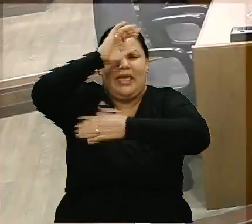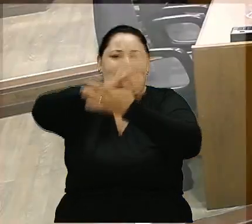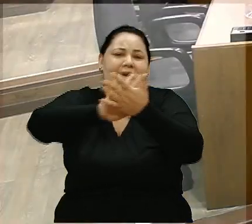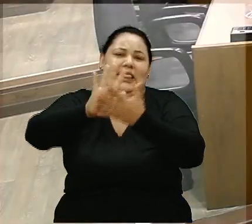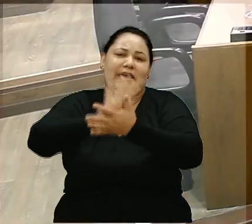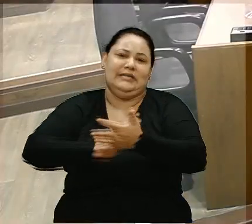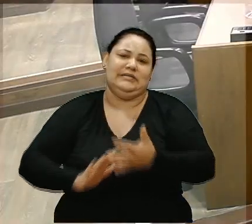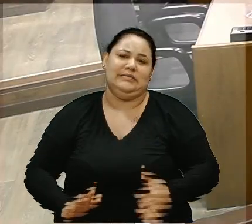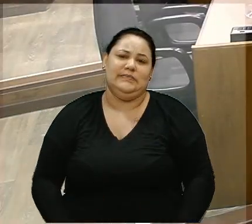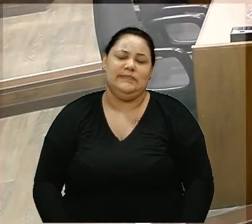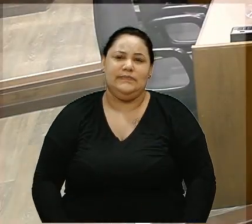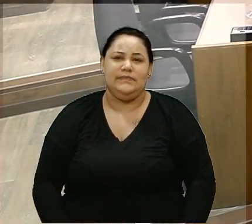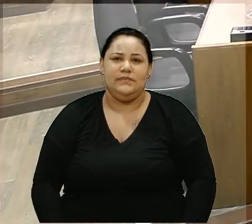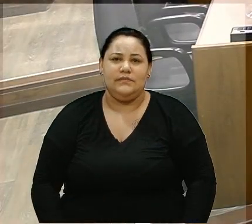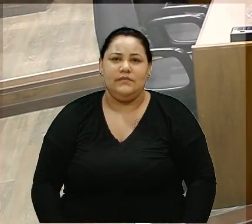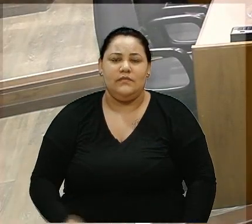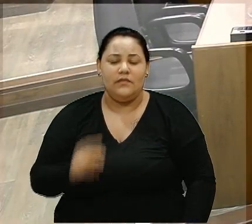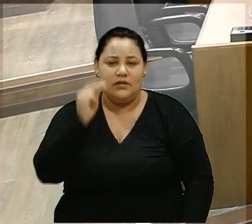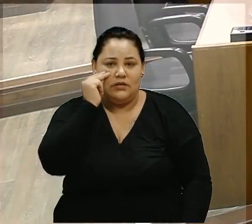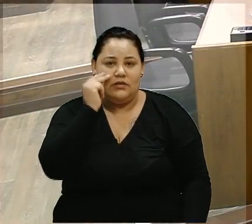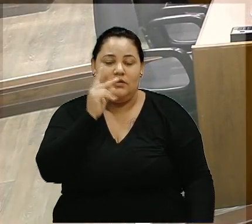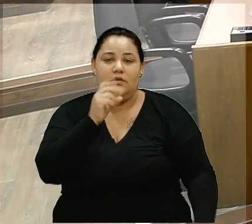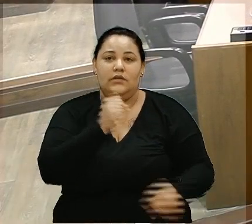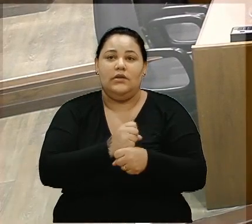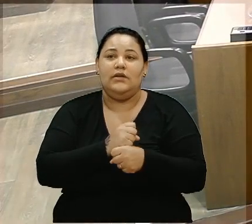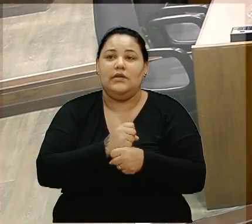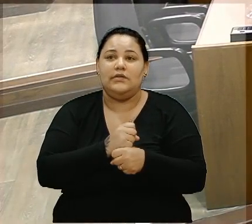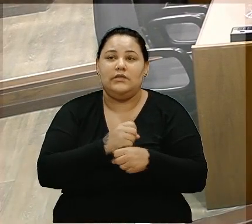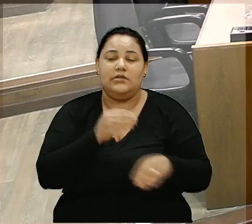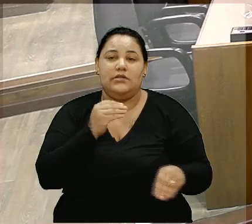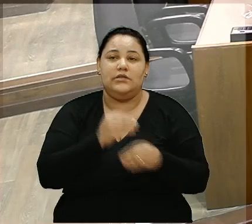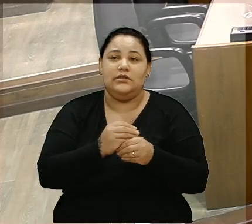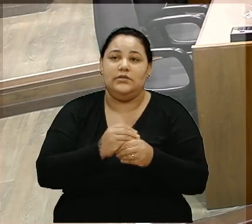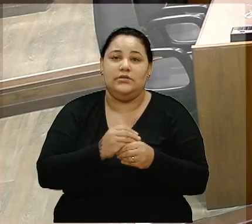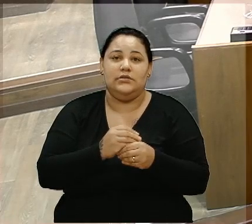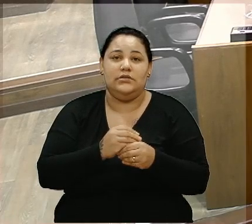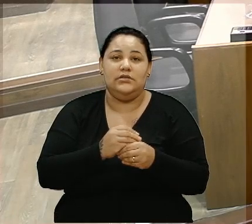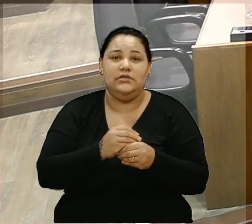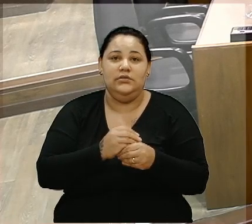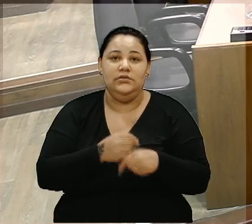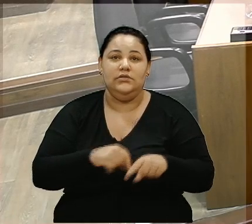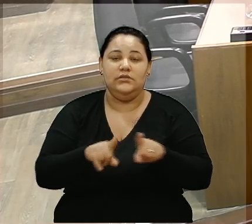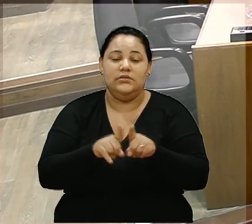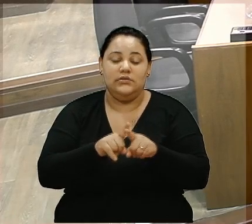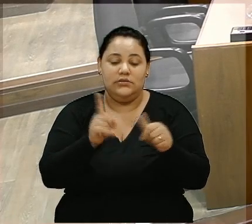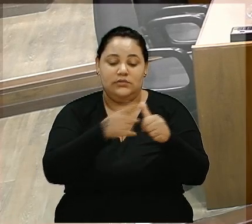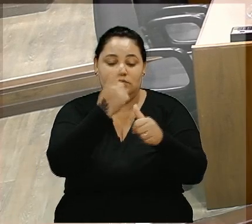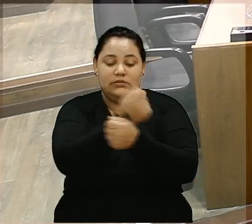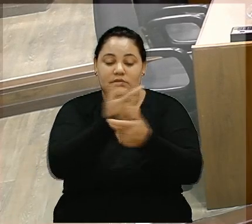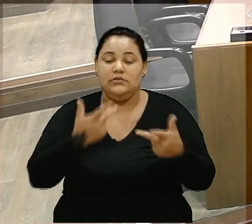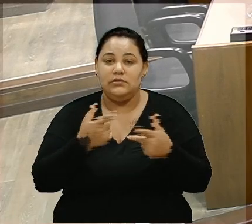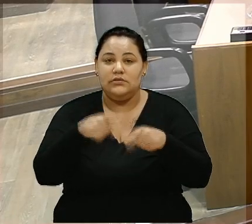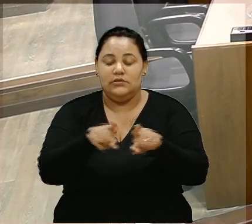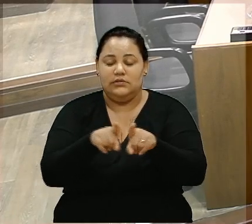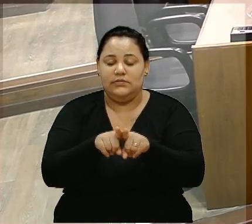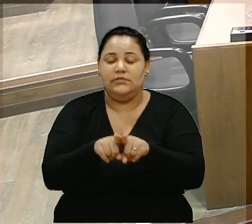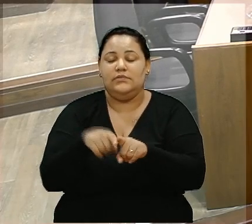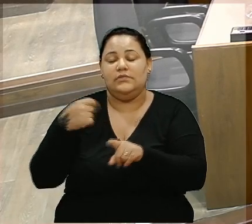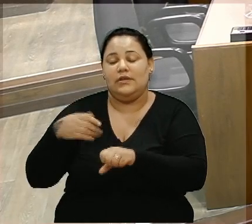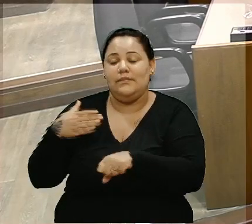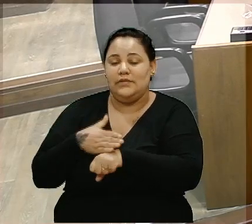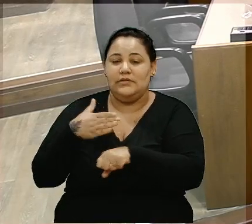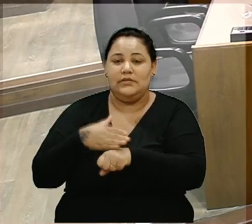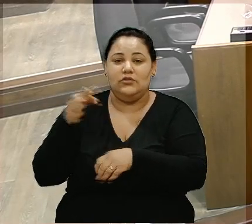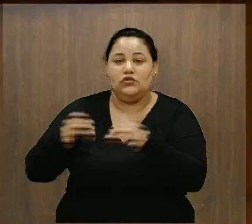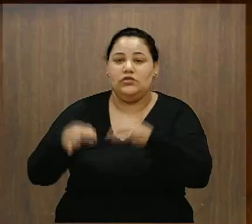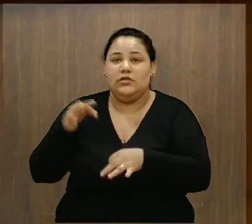Libardi. Muito obrigado pela gentileza. A primeira questão que acho que é prudente é que a Defensoria Pública tomou uma iniciativa de ingressar judicialmente requerendo